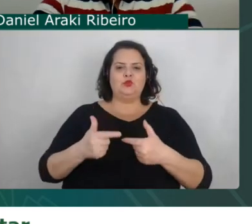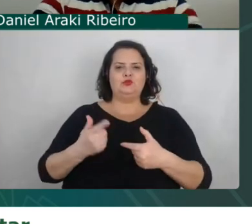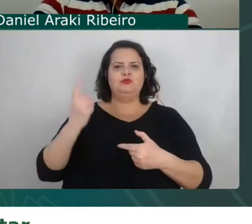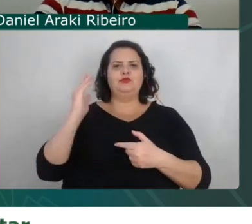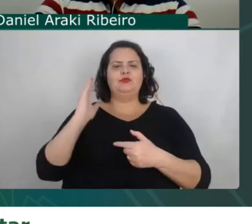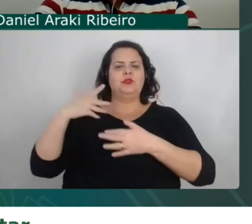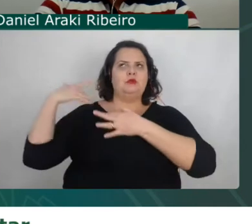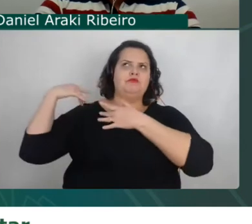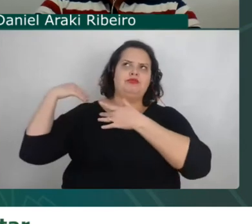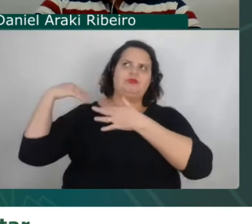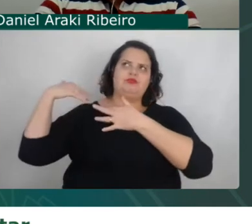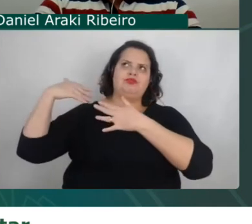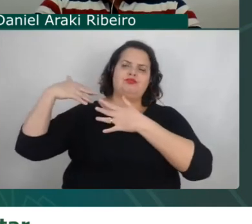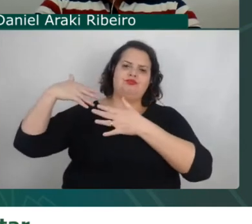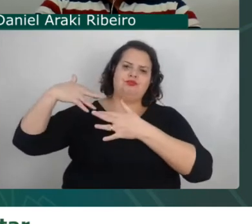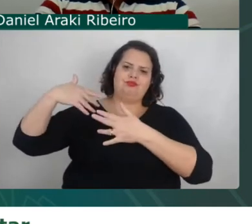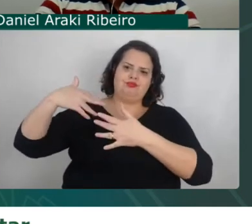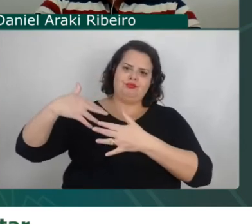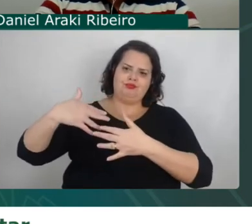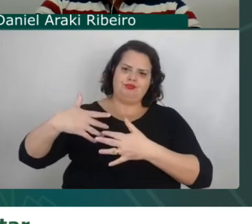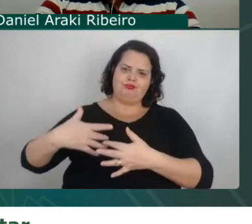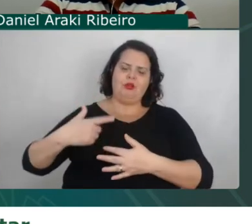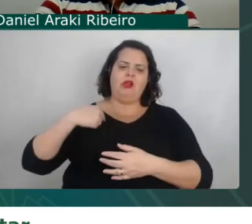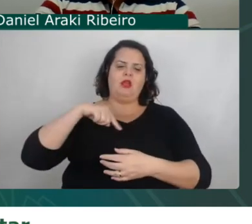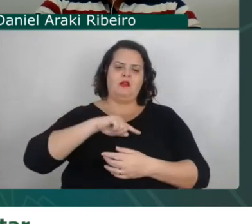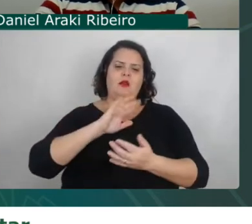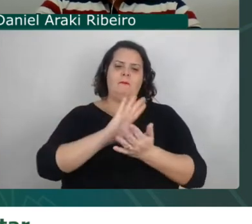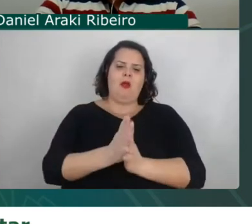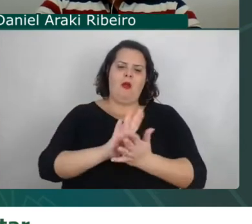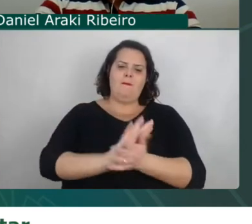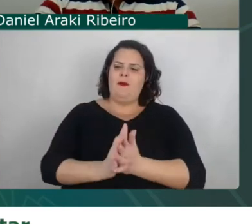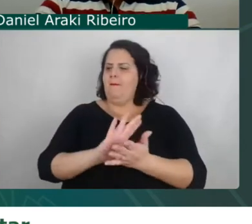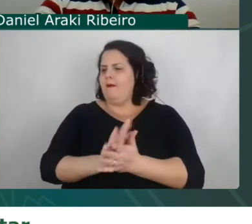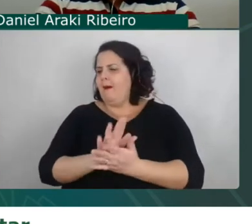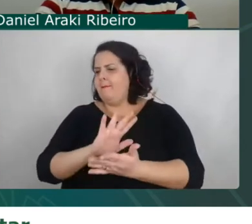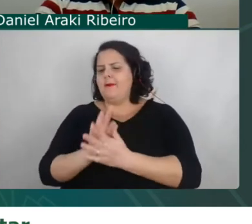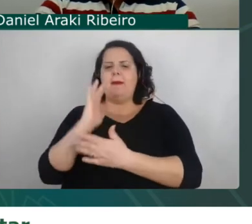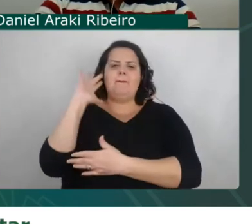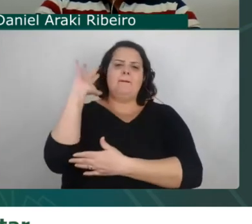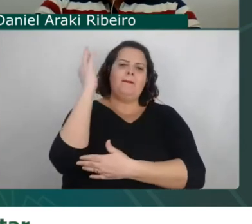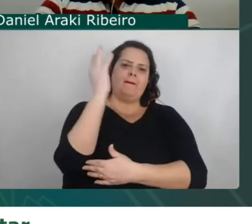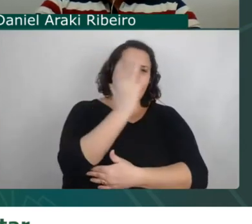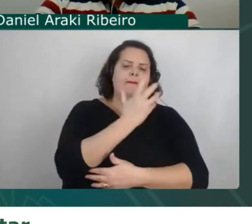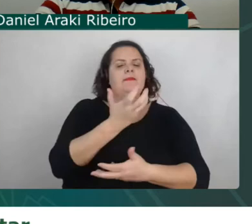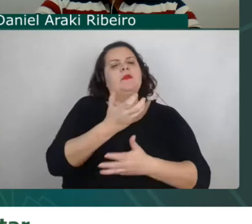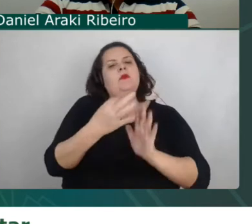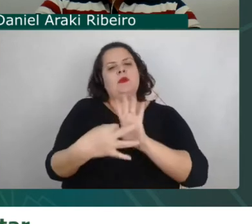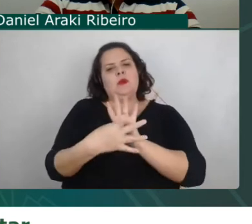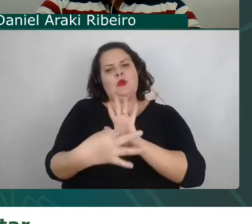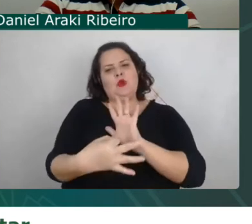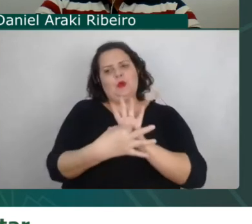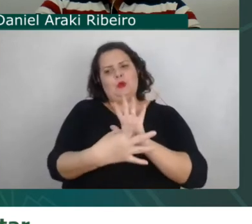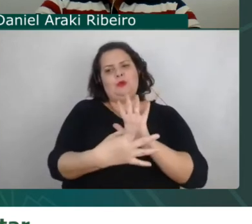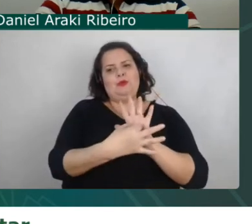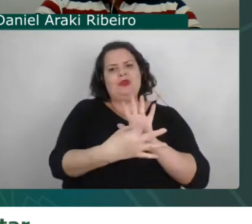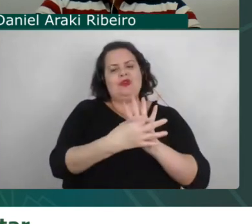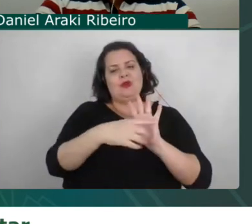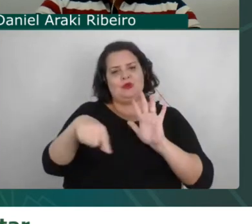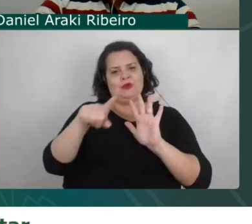de pressão no meio ambiente. Então, eu gostaria de ouvir, né, a opinião de vocês que vem estudando,